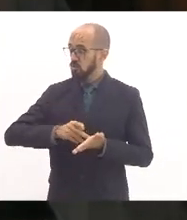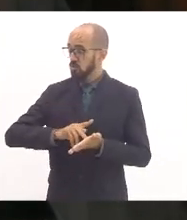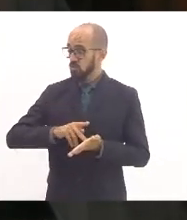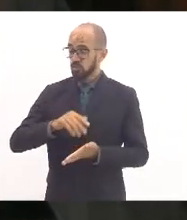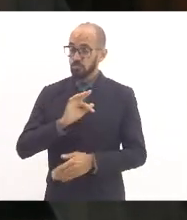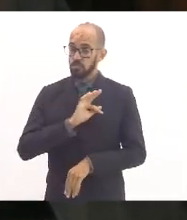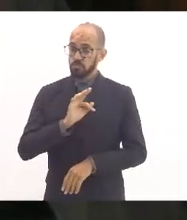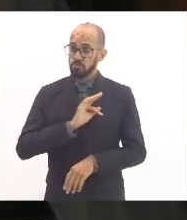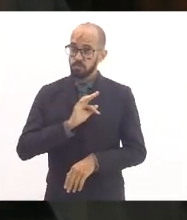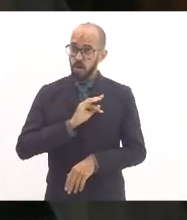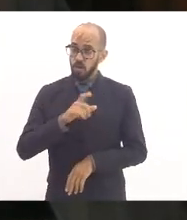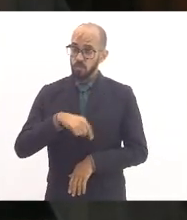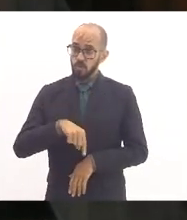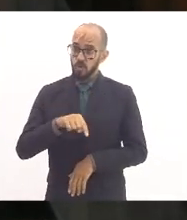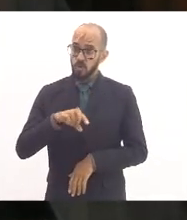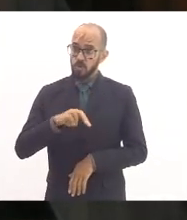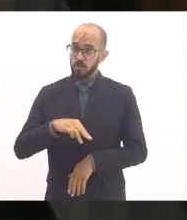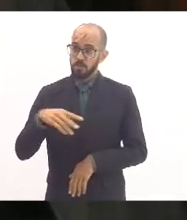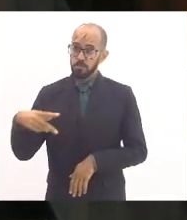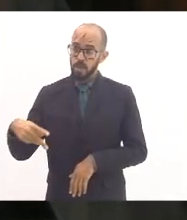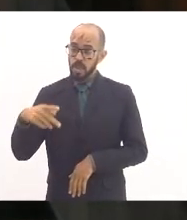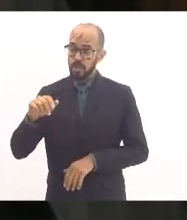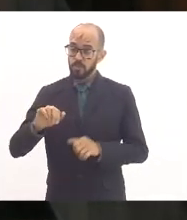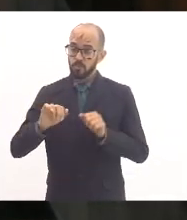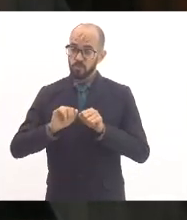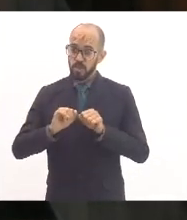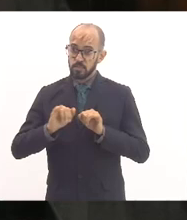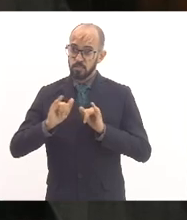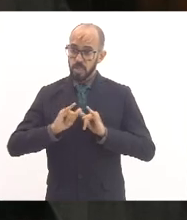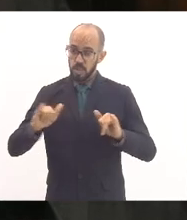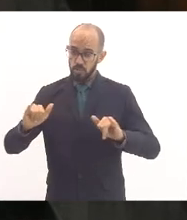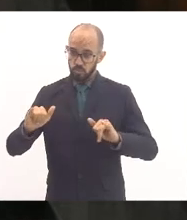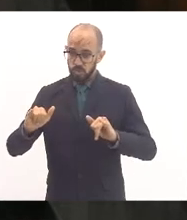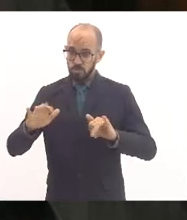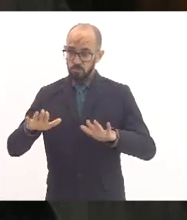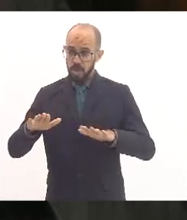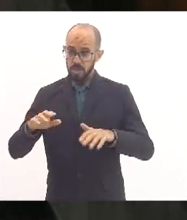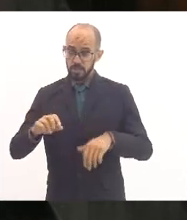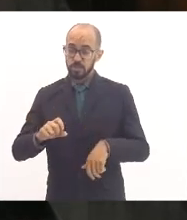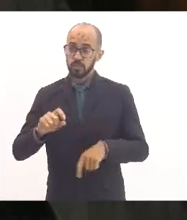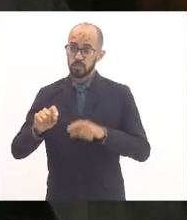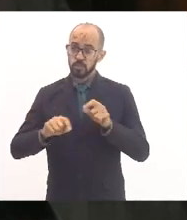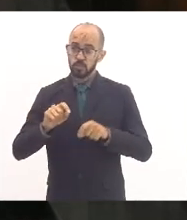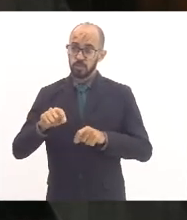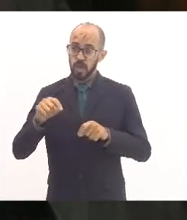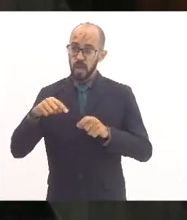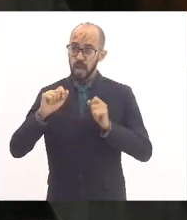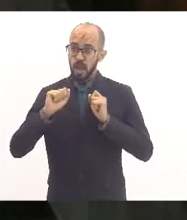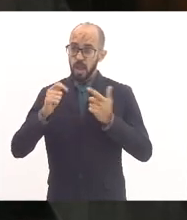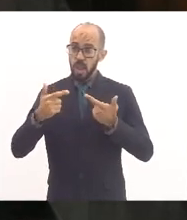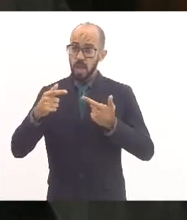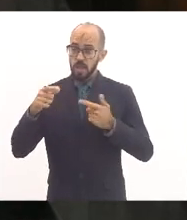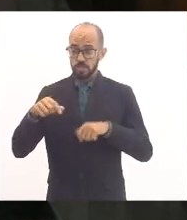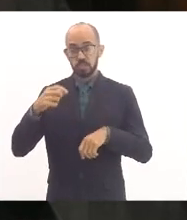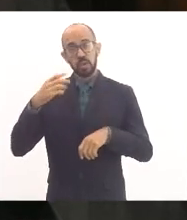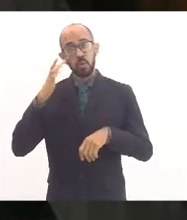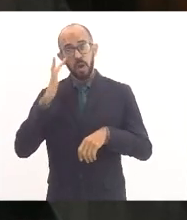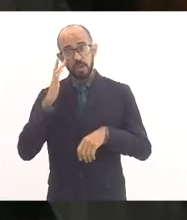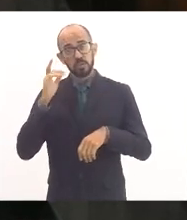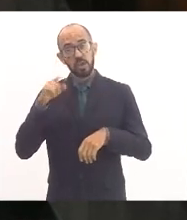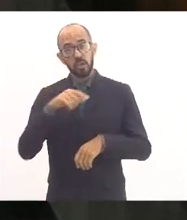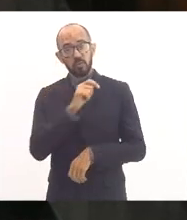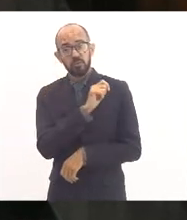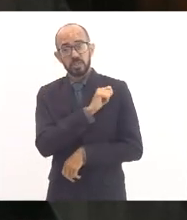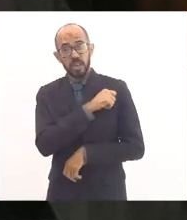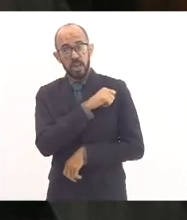foi ao MP e fez uma denúncia mas se não me engano essa casa é a casa que fiscaliza as